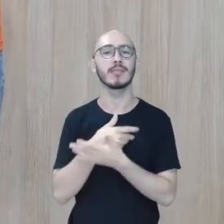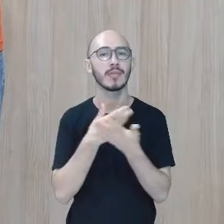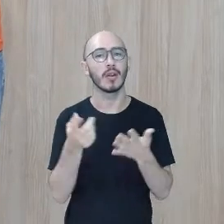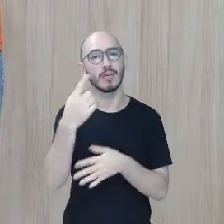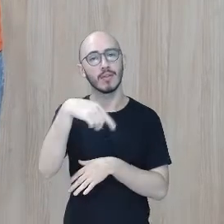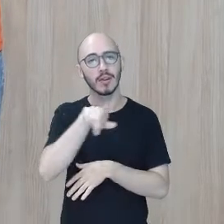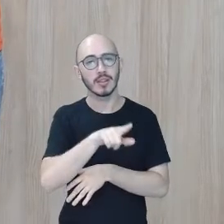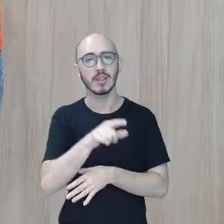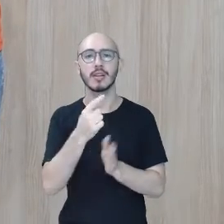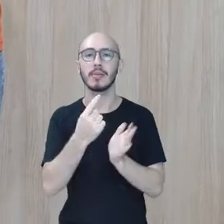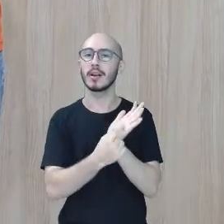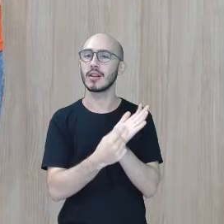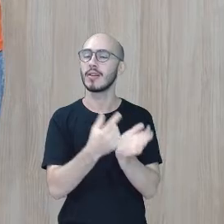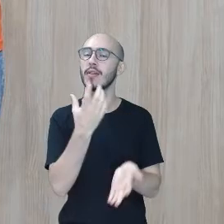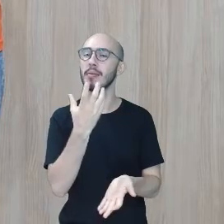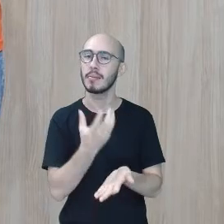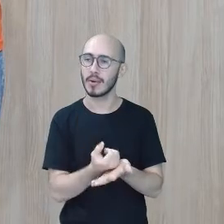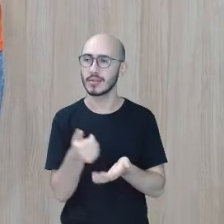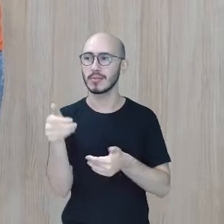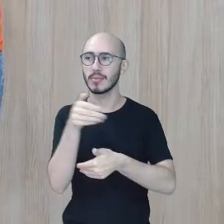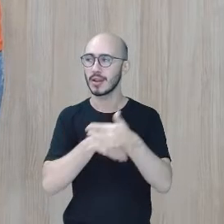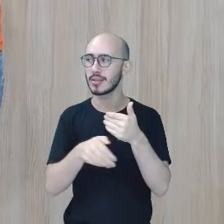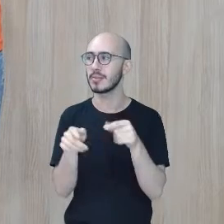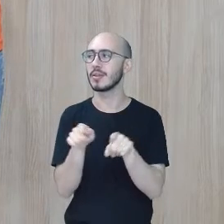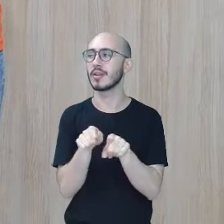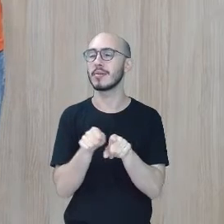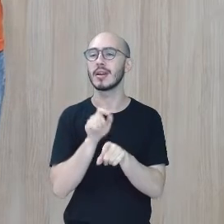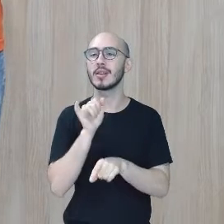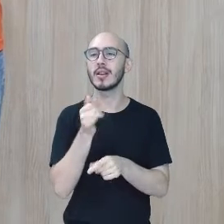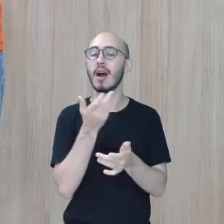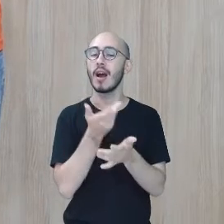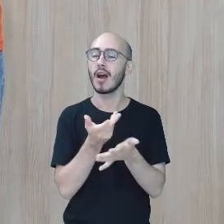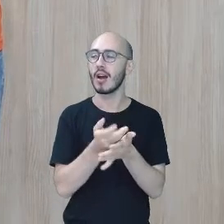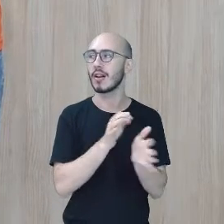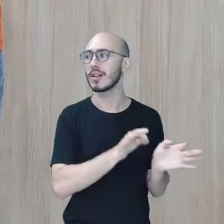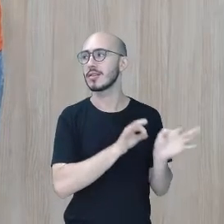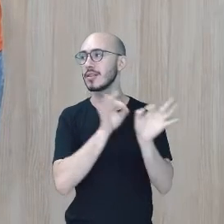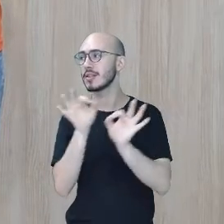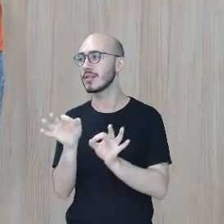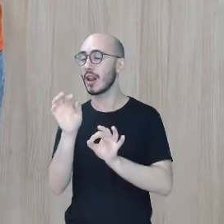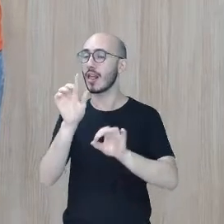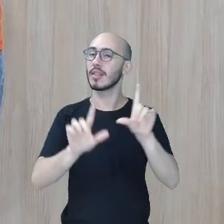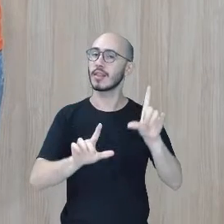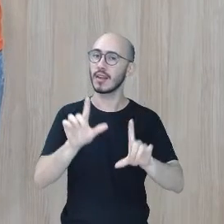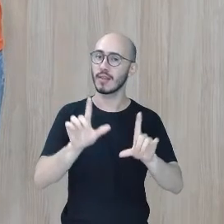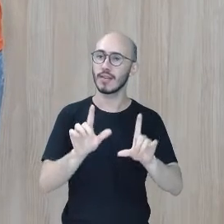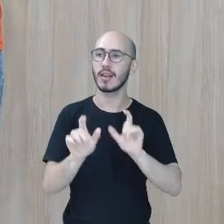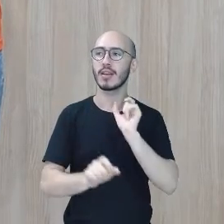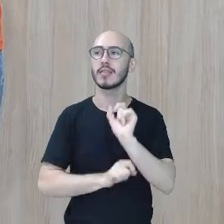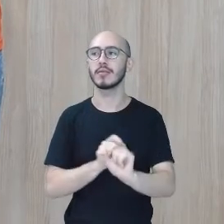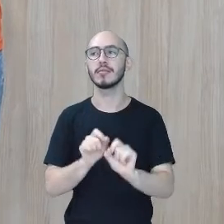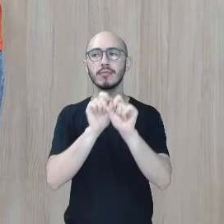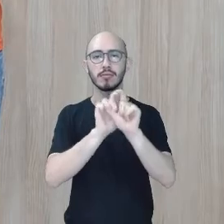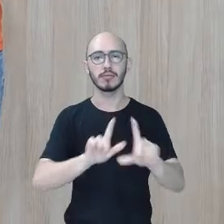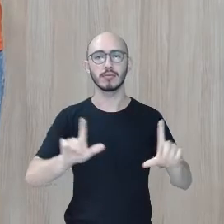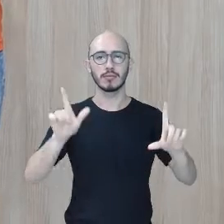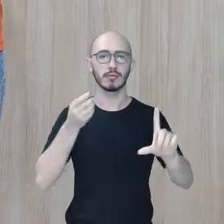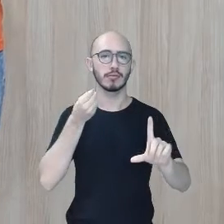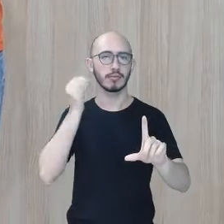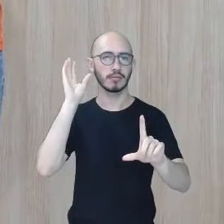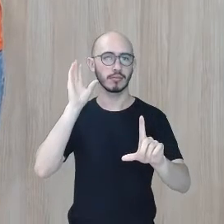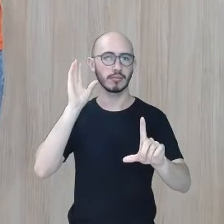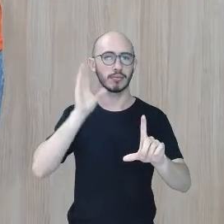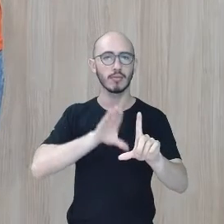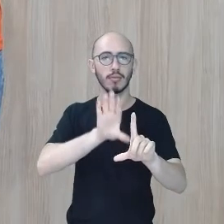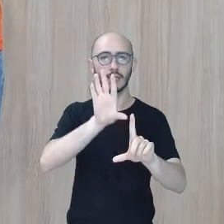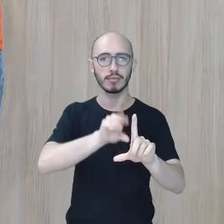o download aí do aplicativo. Se você está assistindo aí essa aula pela TV, tá bom? Vou pedir para a Billy colocar novamente aí os QR